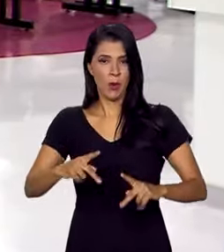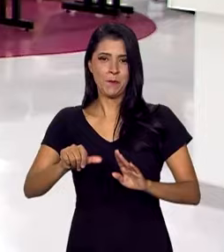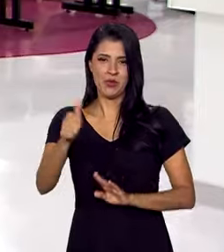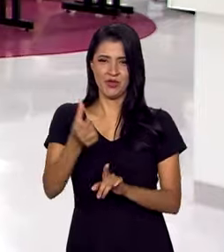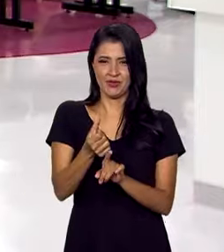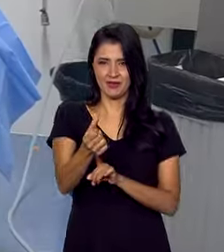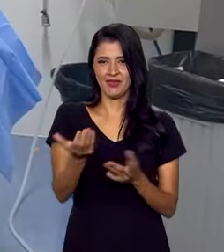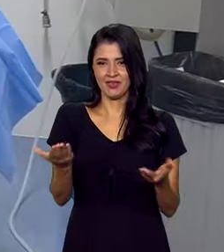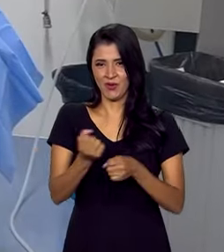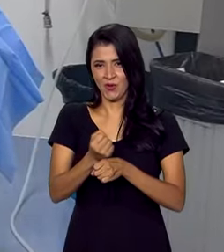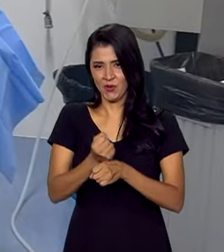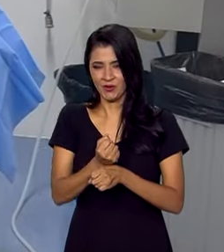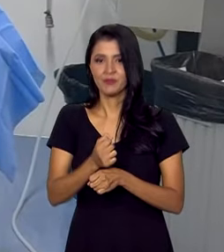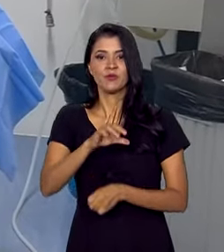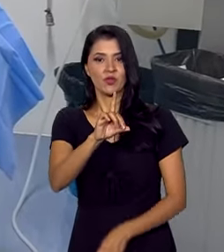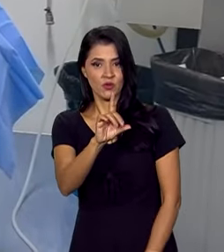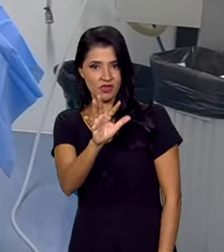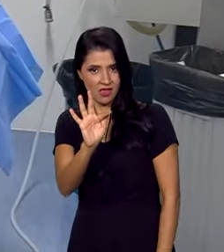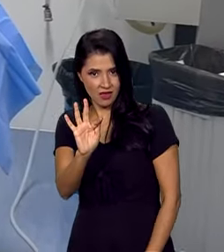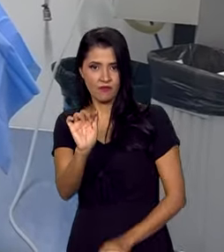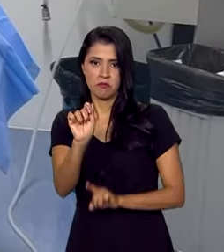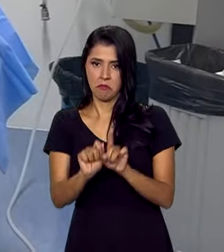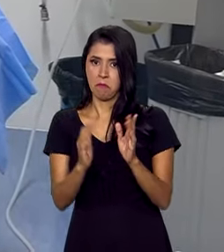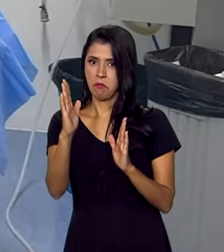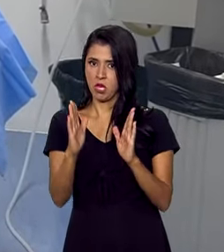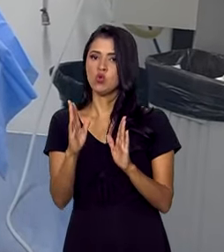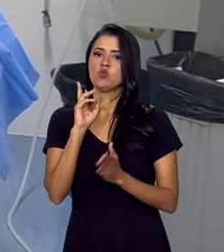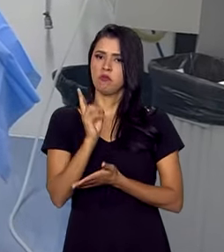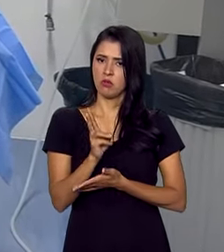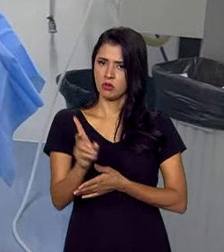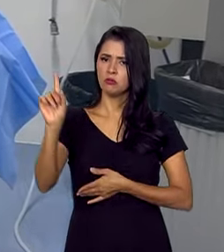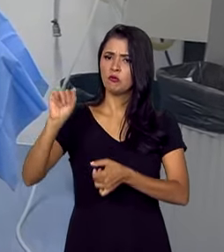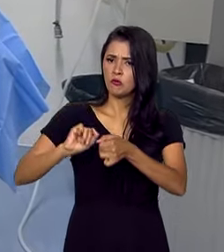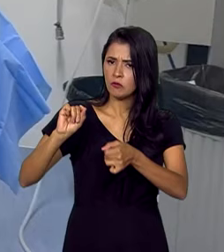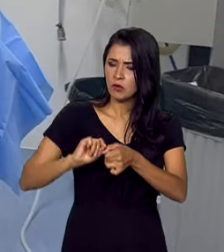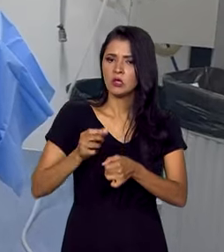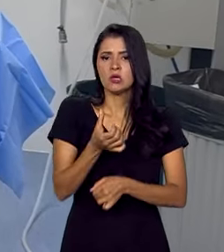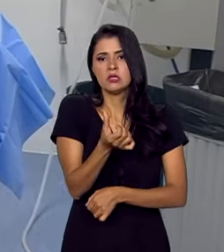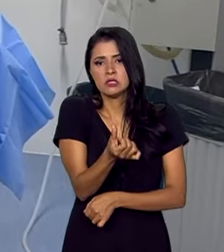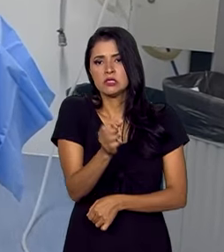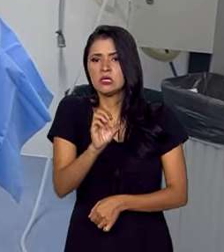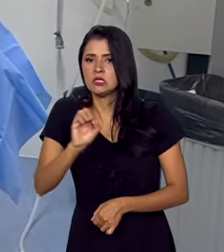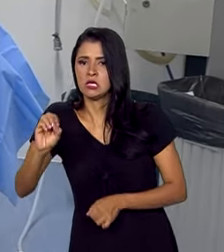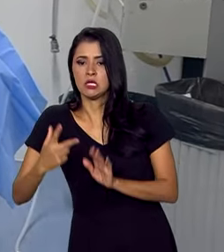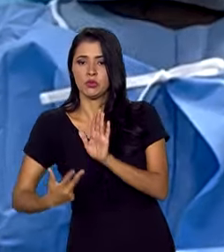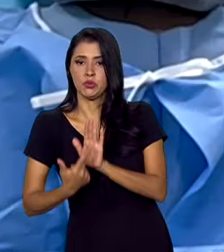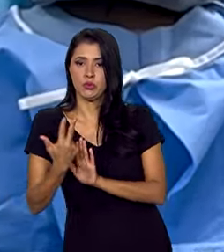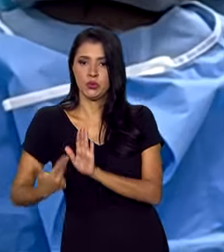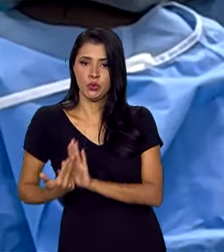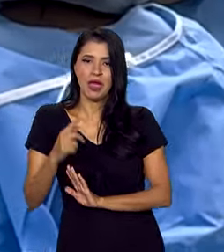primeiro semestre. No Distrito Federal, no mesmo período, foram realizadas 600 cirurgias